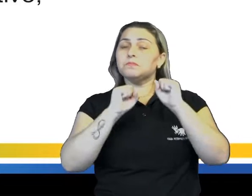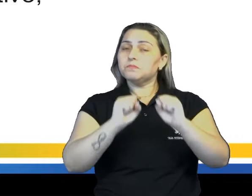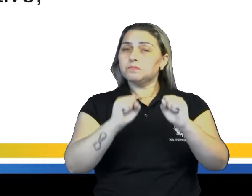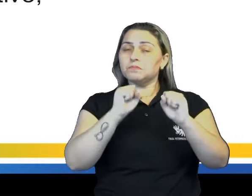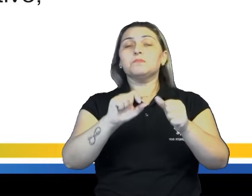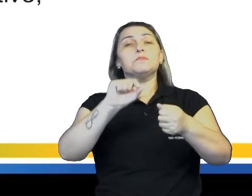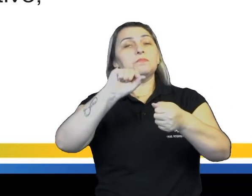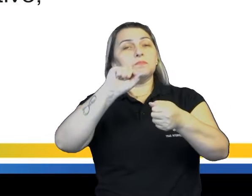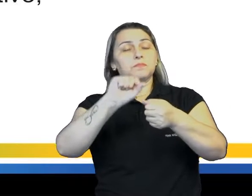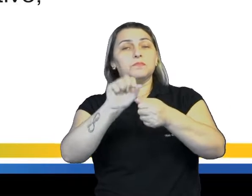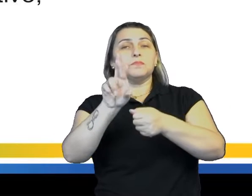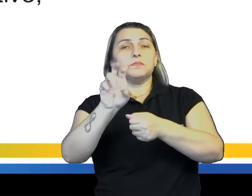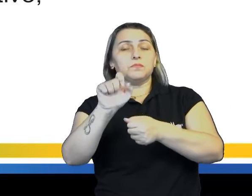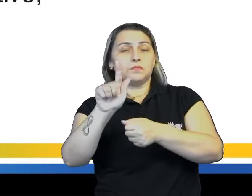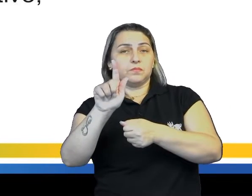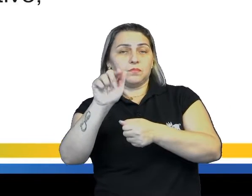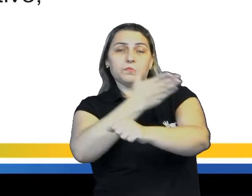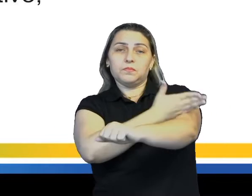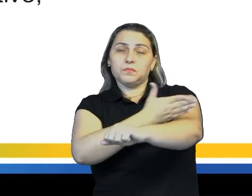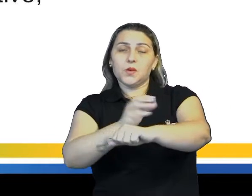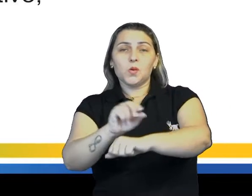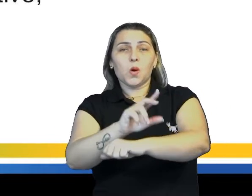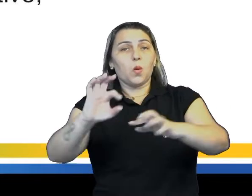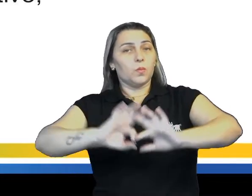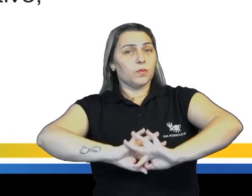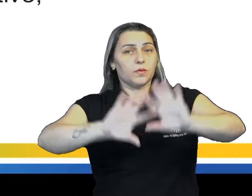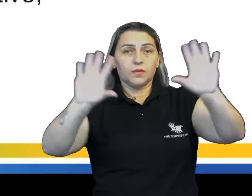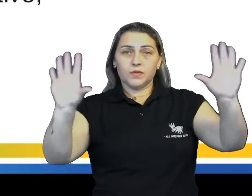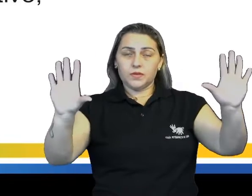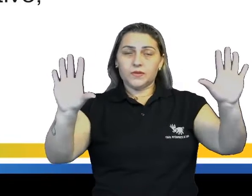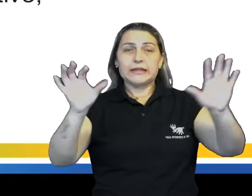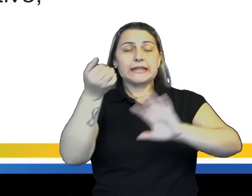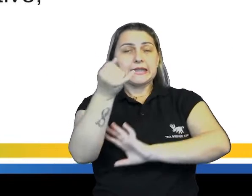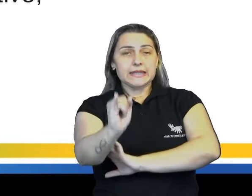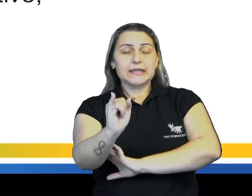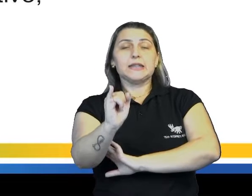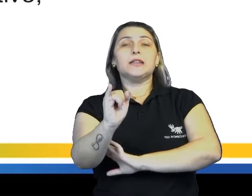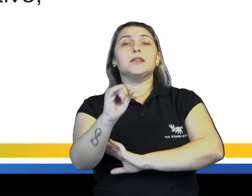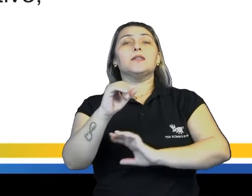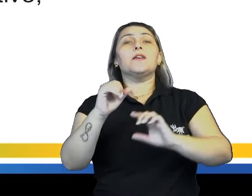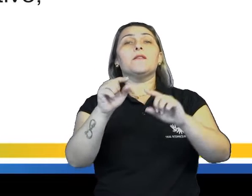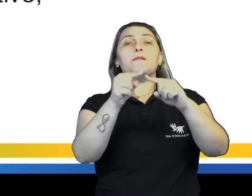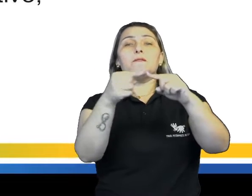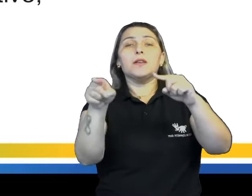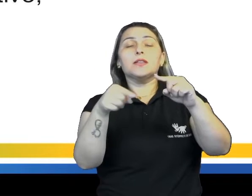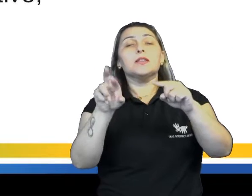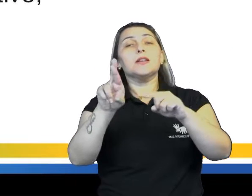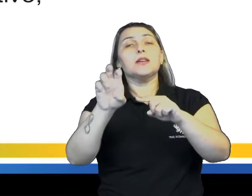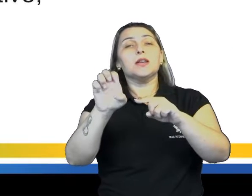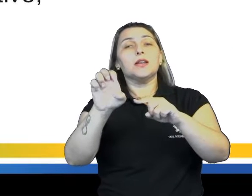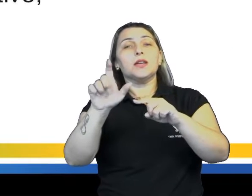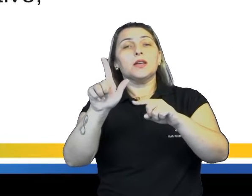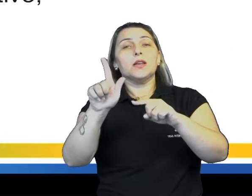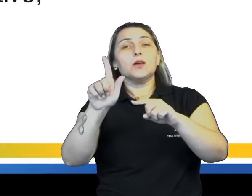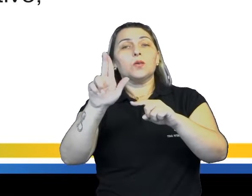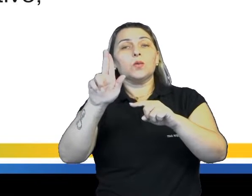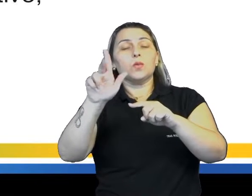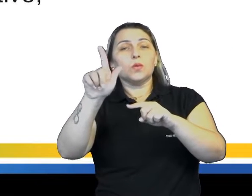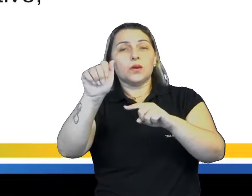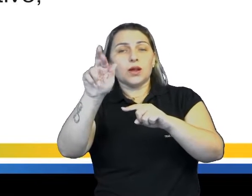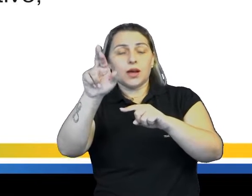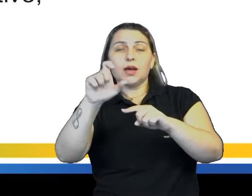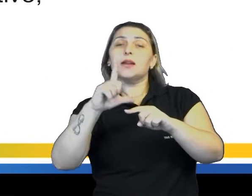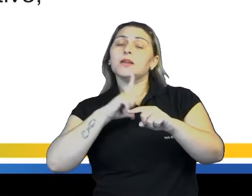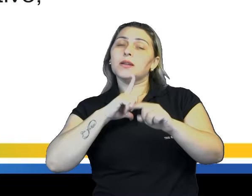ser regulares, brancos ou livres. Se for composto por versos regulares, esse texto